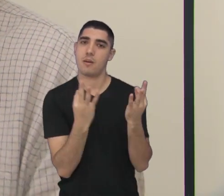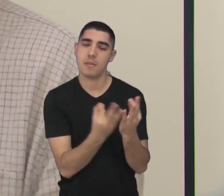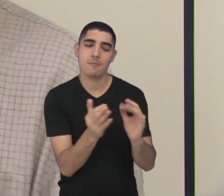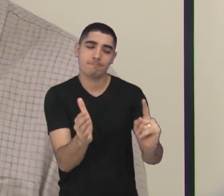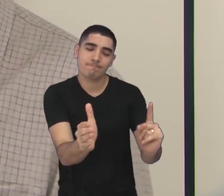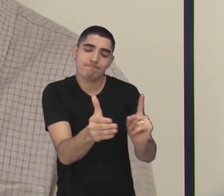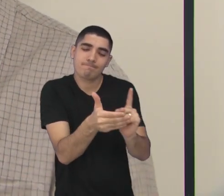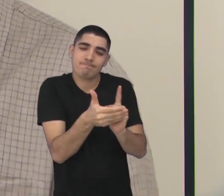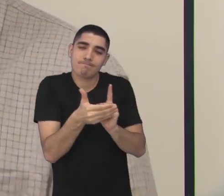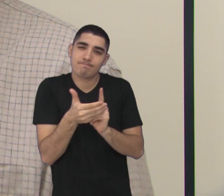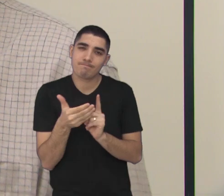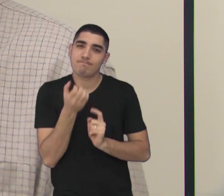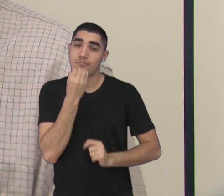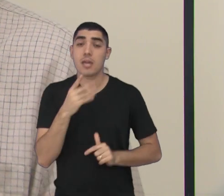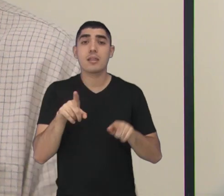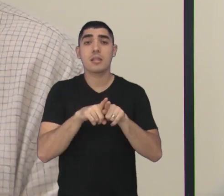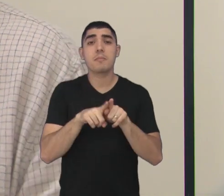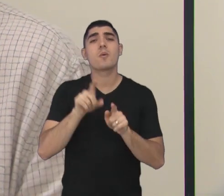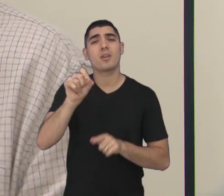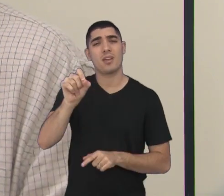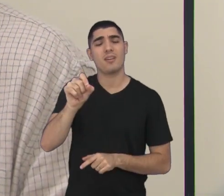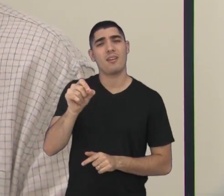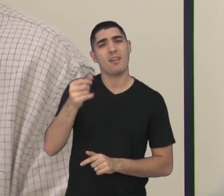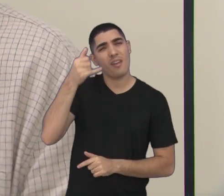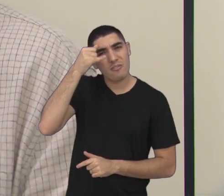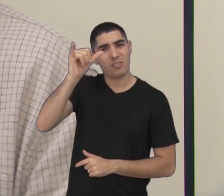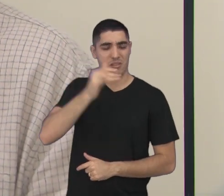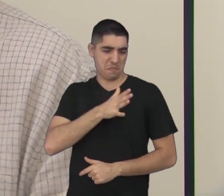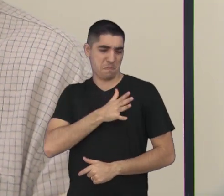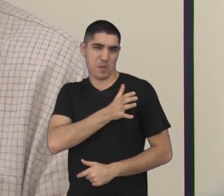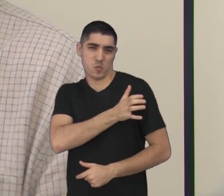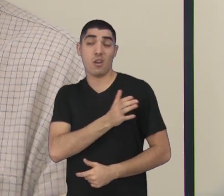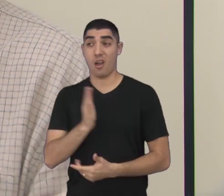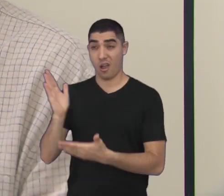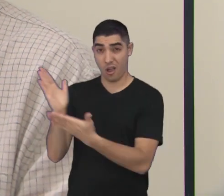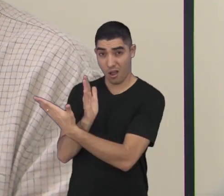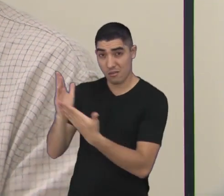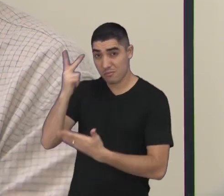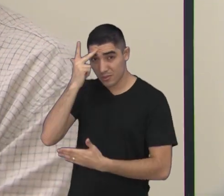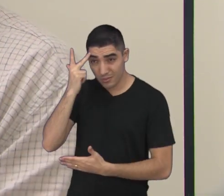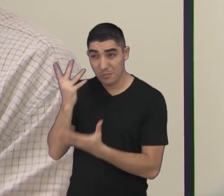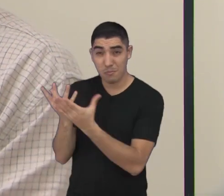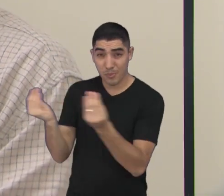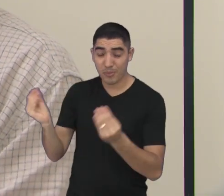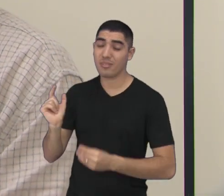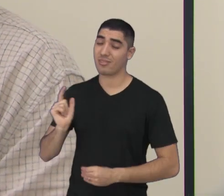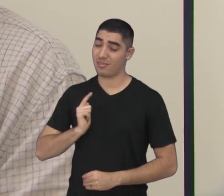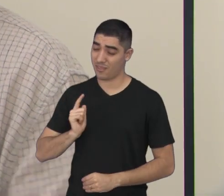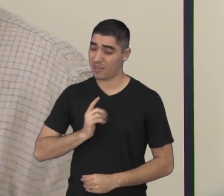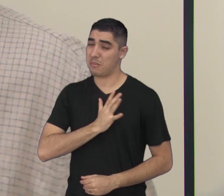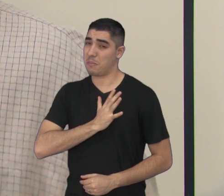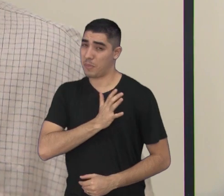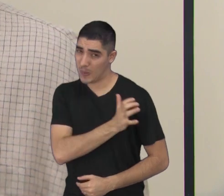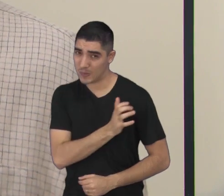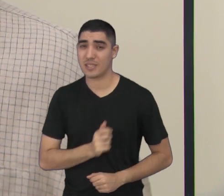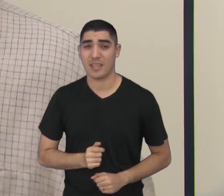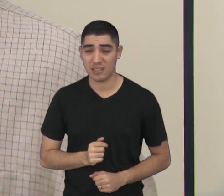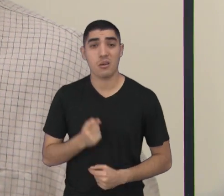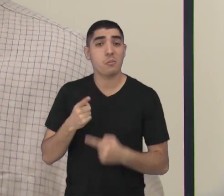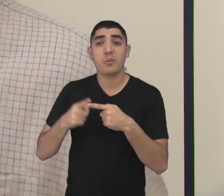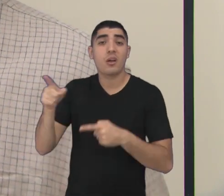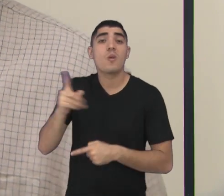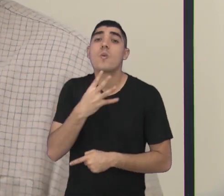familiares. Segundo, você quebra um pouco o preconceito, né? Tem muitas pessoas ainda que são preconceituosas por não